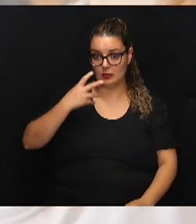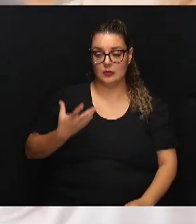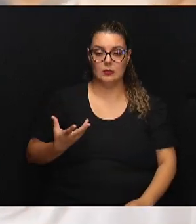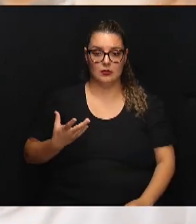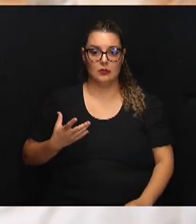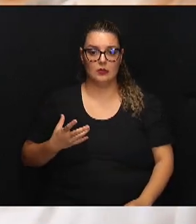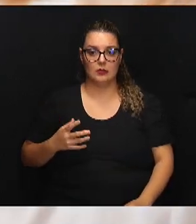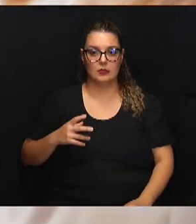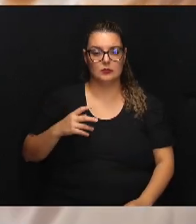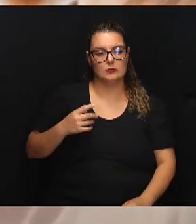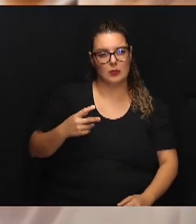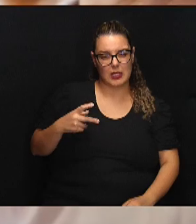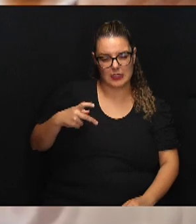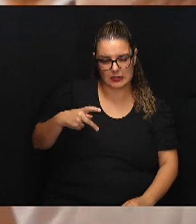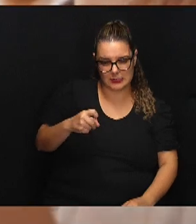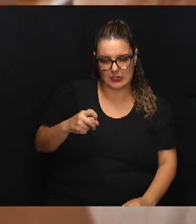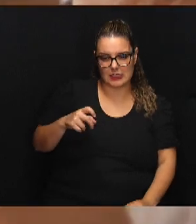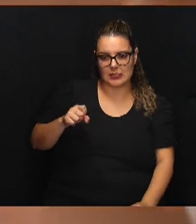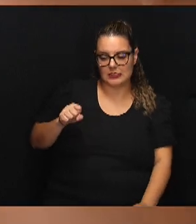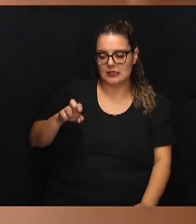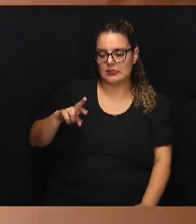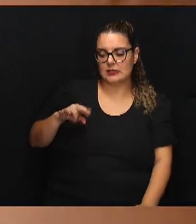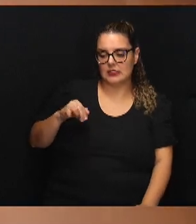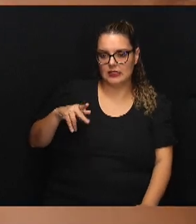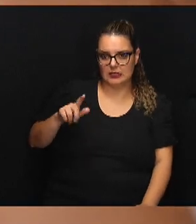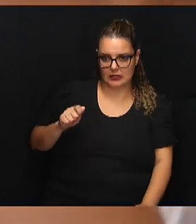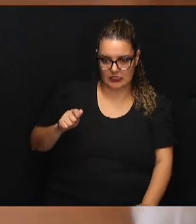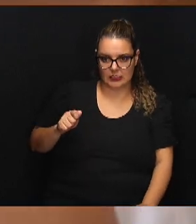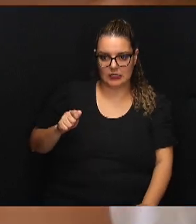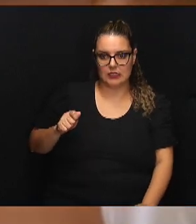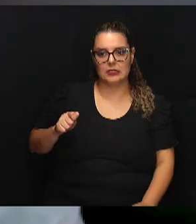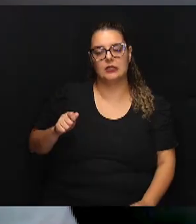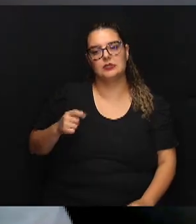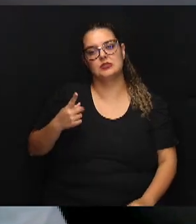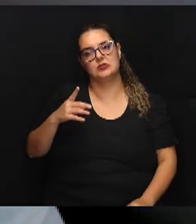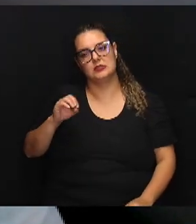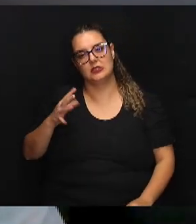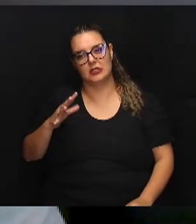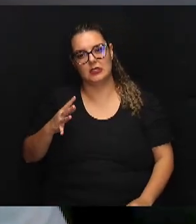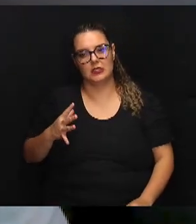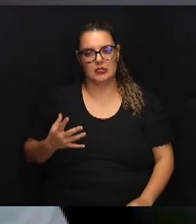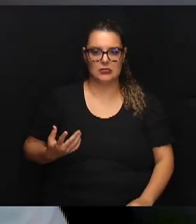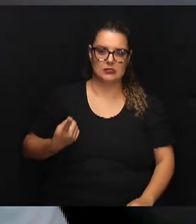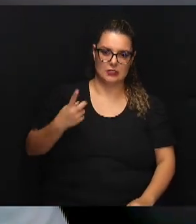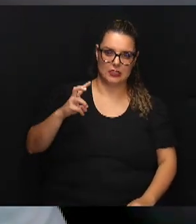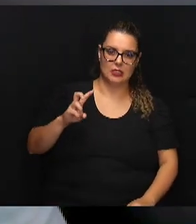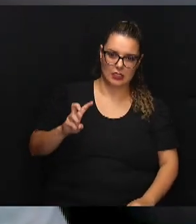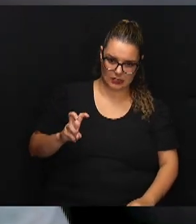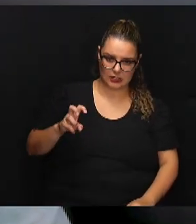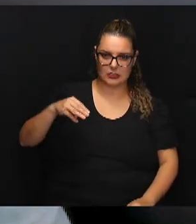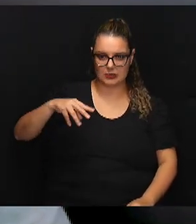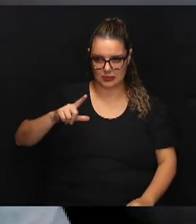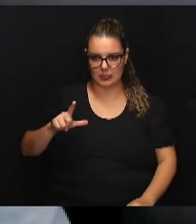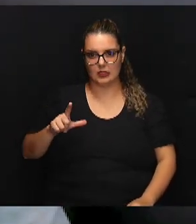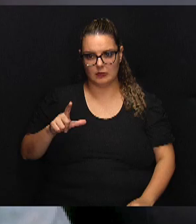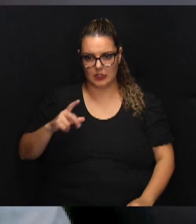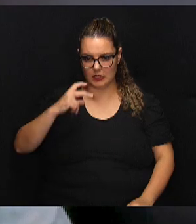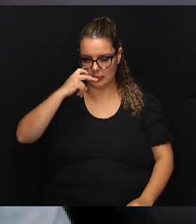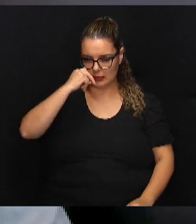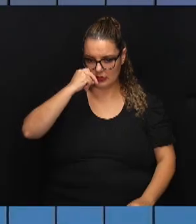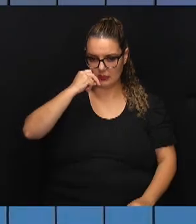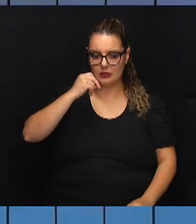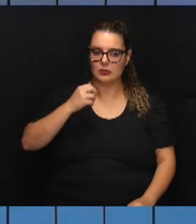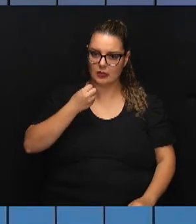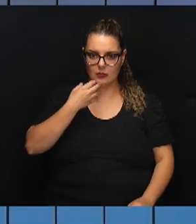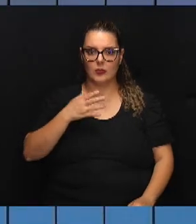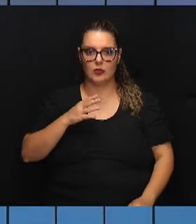10 ou 15 ml, colocar soro, logicamente sem agulha, colocar no nariz e jogar, que também serve para lavar bem o nariz. É